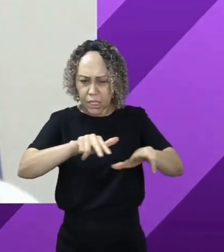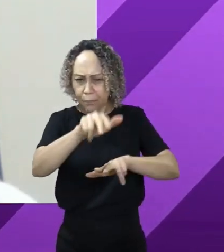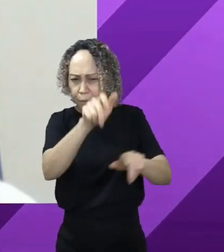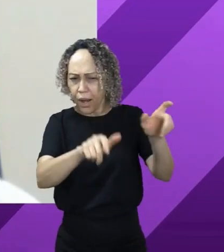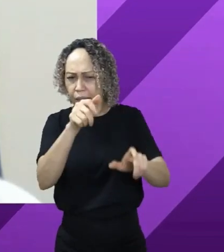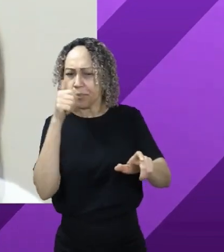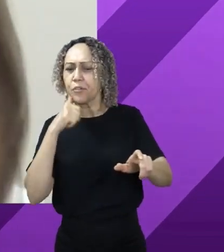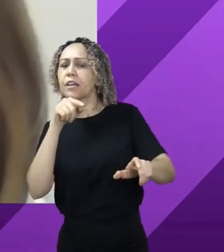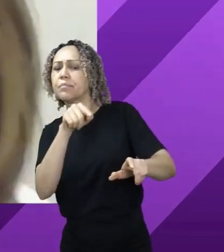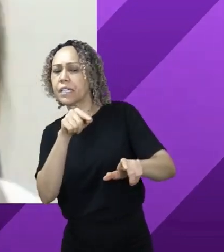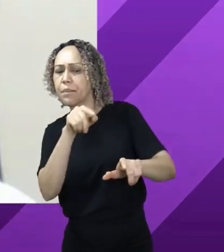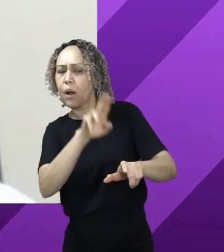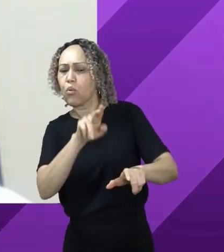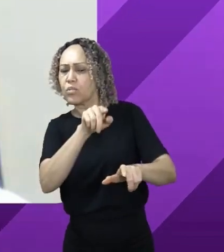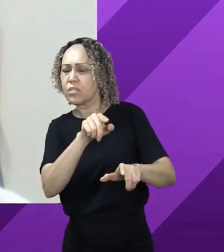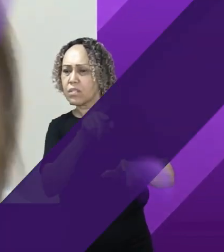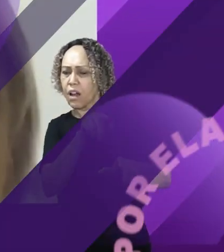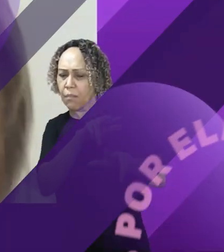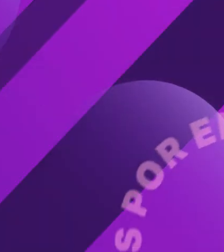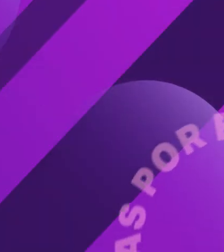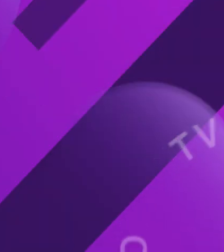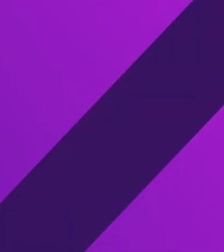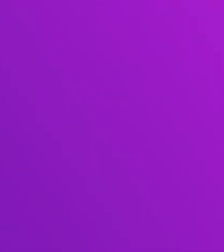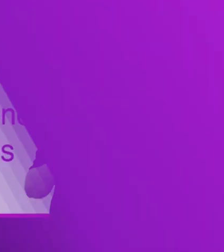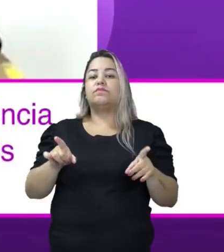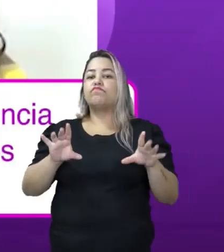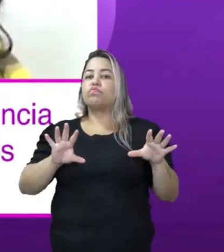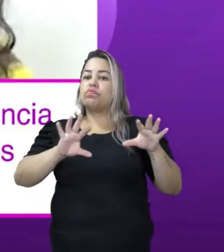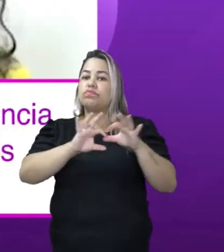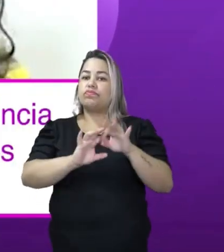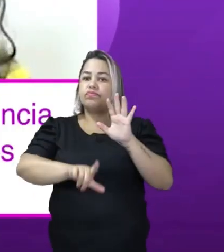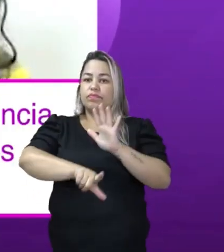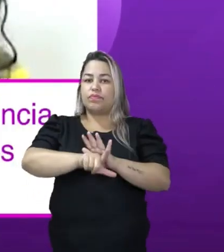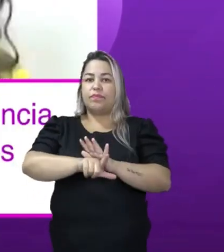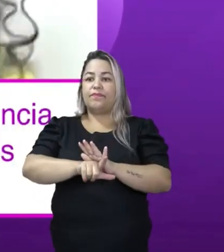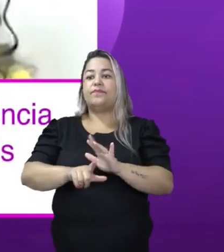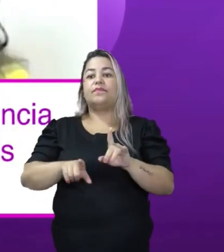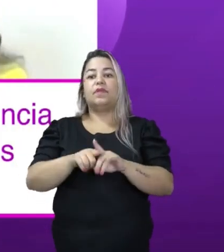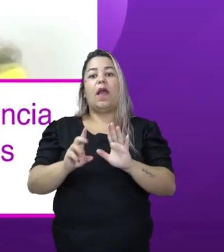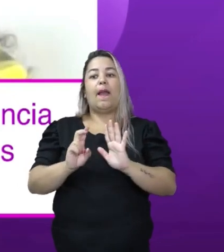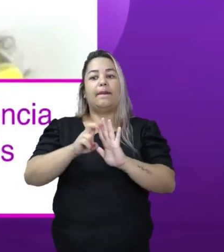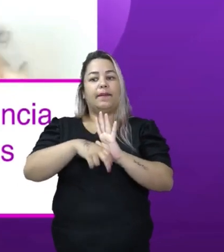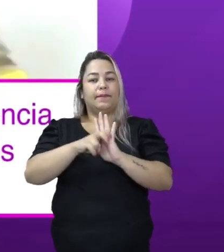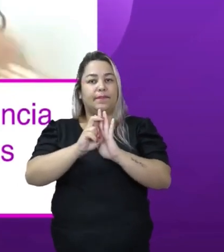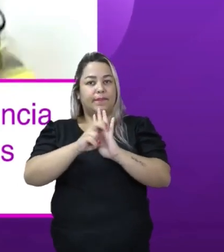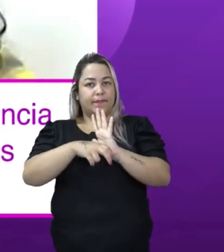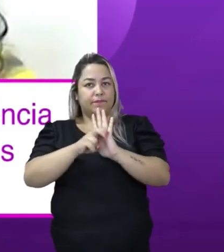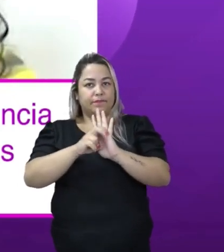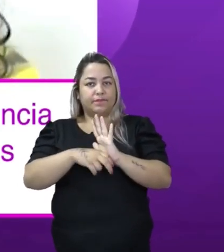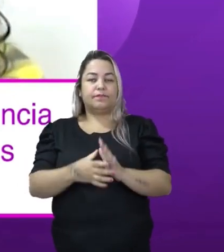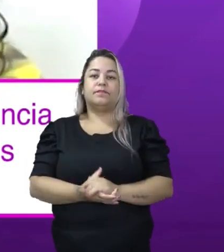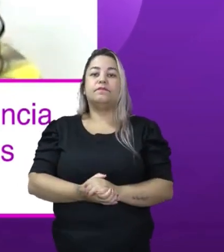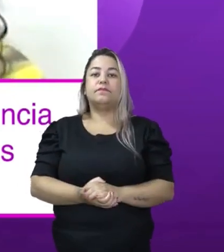mulher, que a gente sempre diz, não basta ser mulher de luta. A Lei 11.340 de 2006, a Lei Maria da